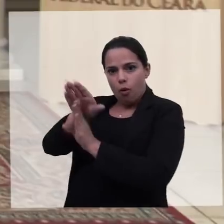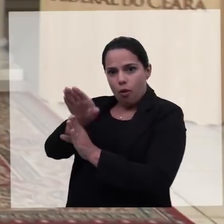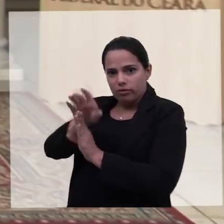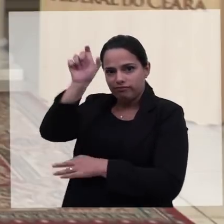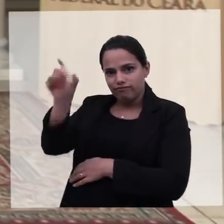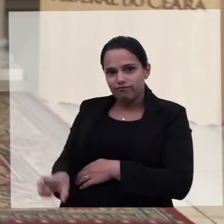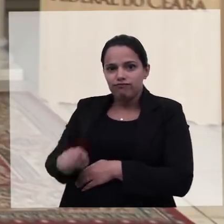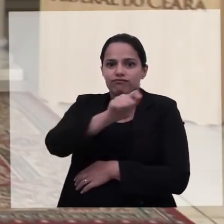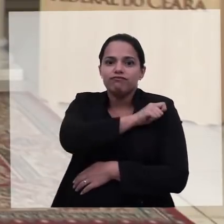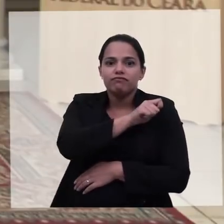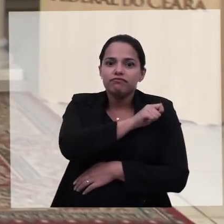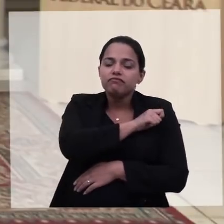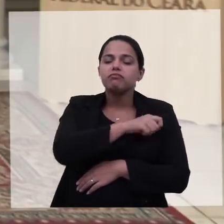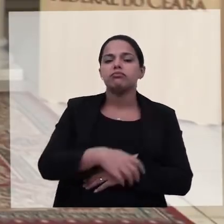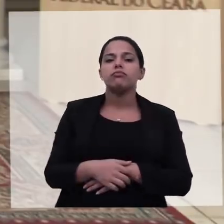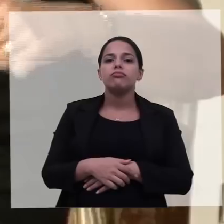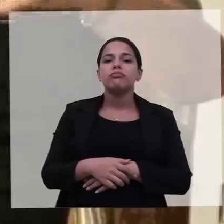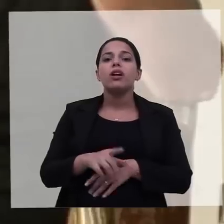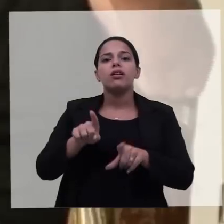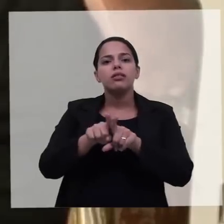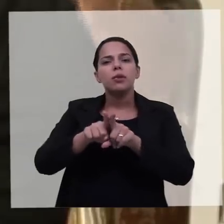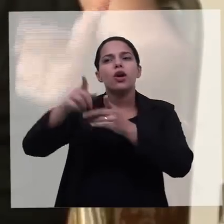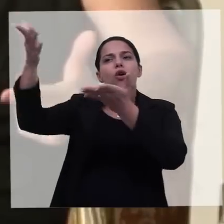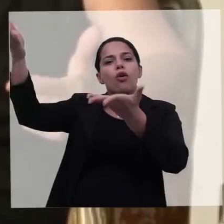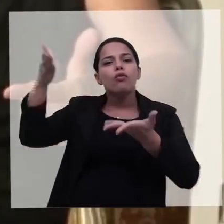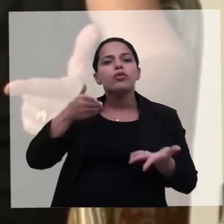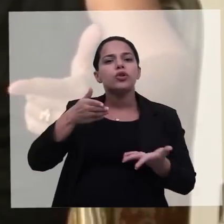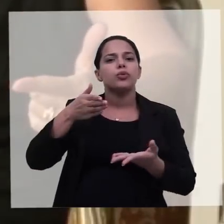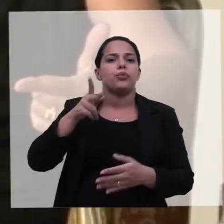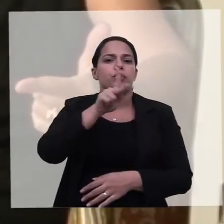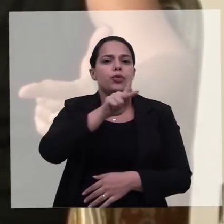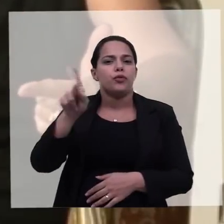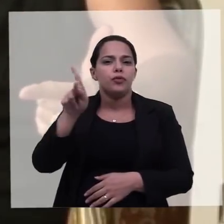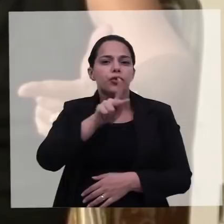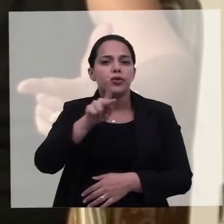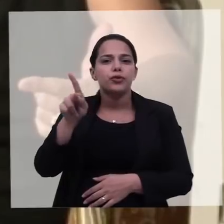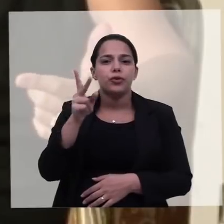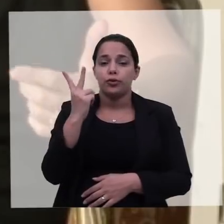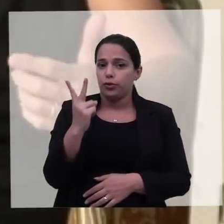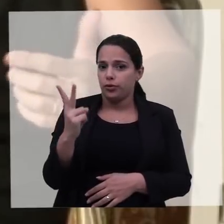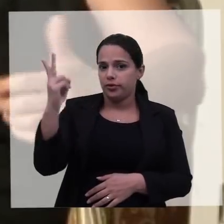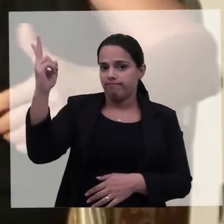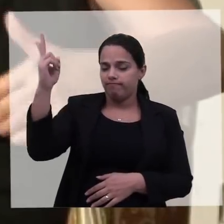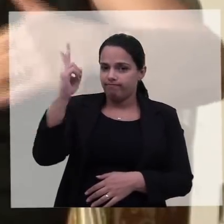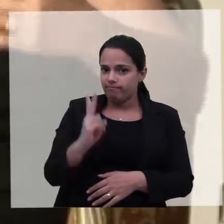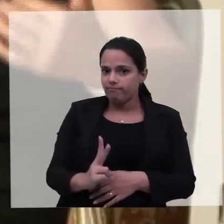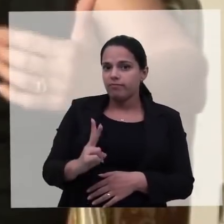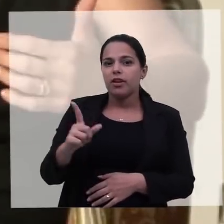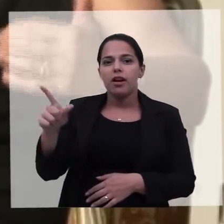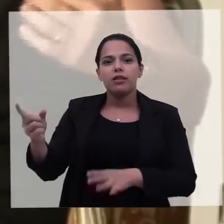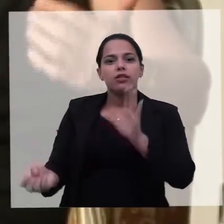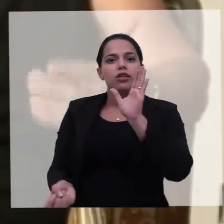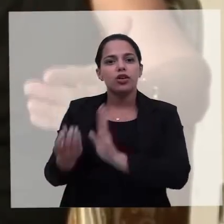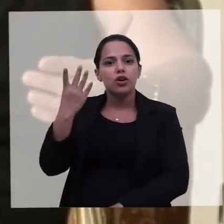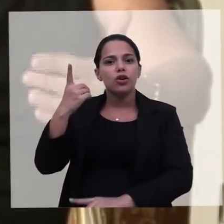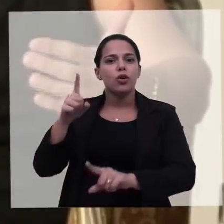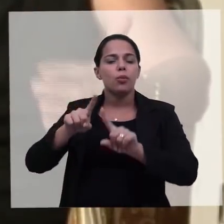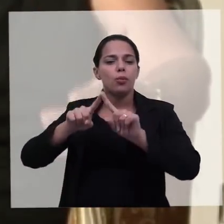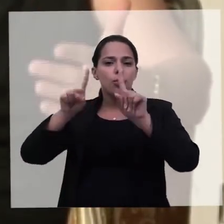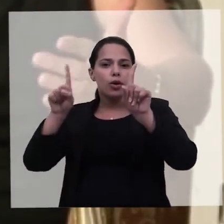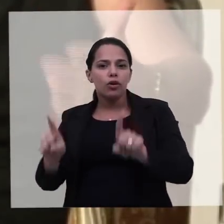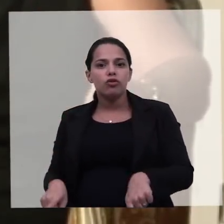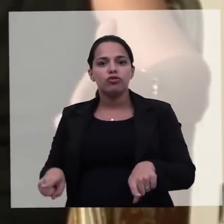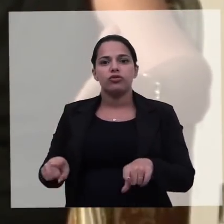orientar, e depois ele trouxe uma outra professora de lá, e surgiu um